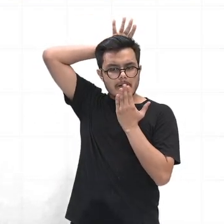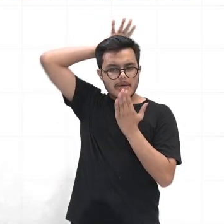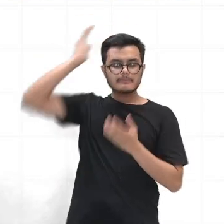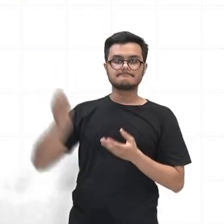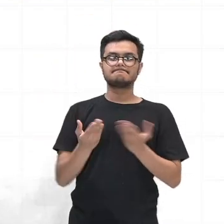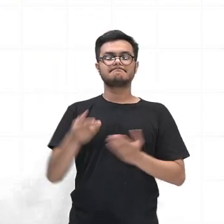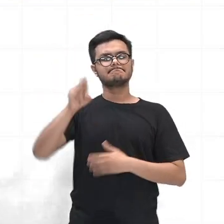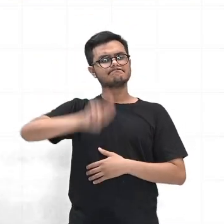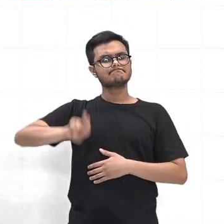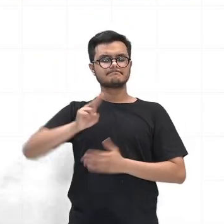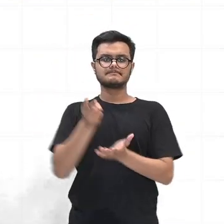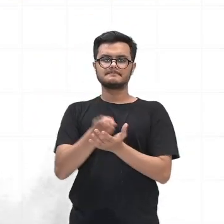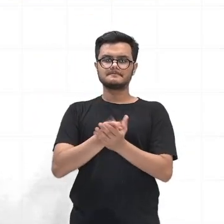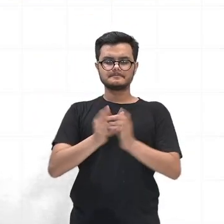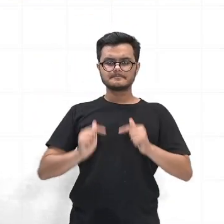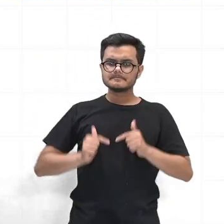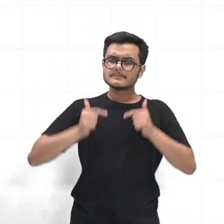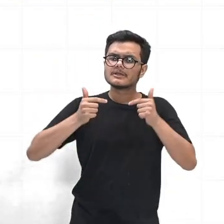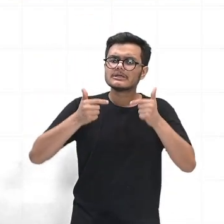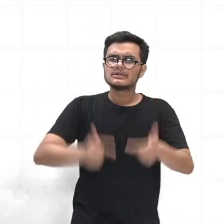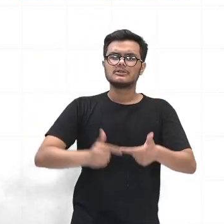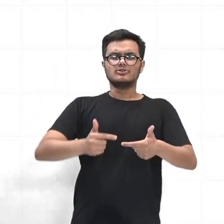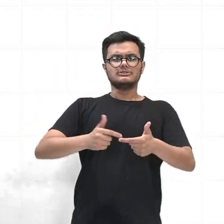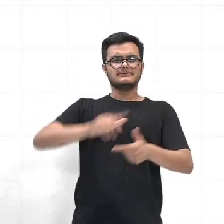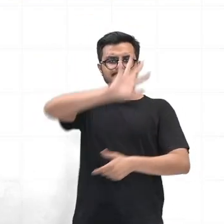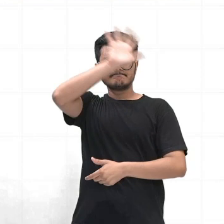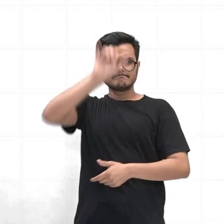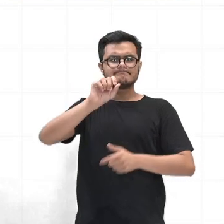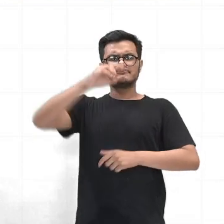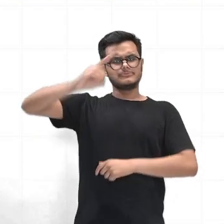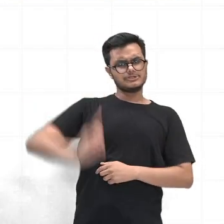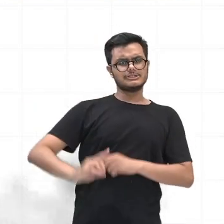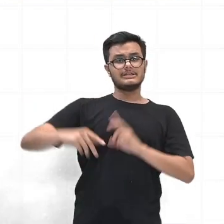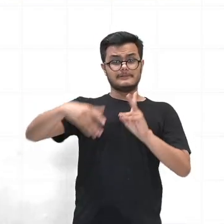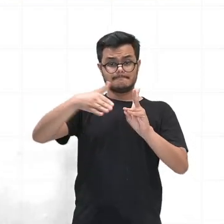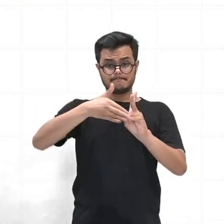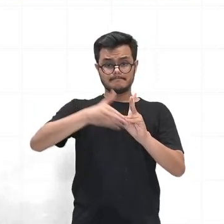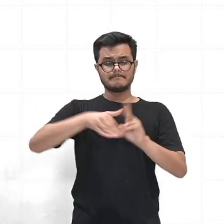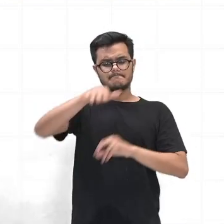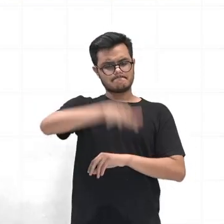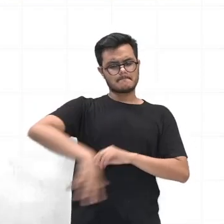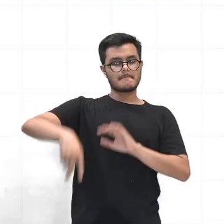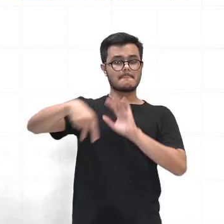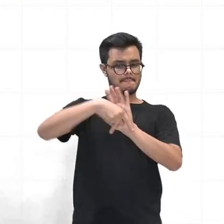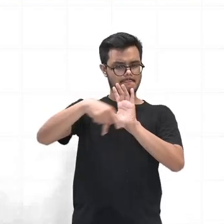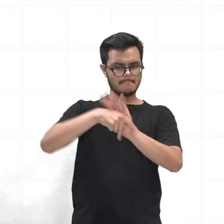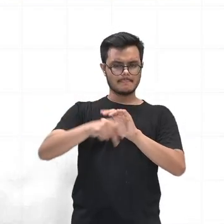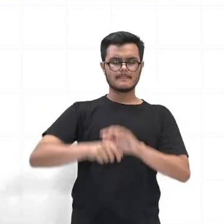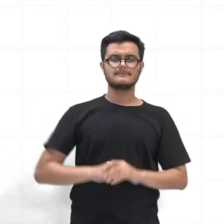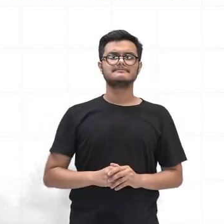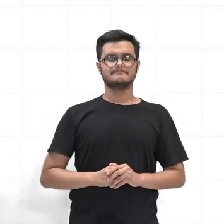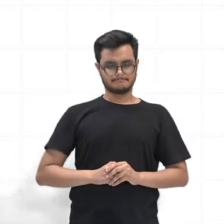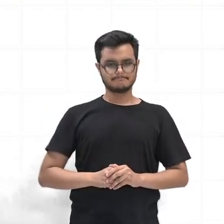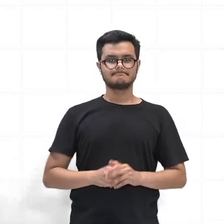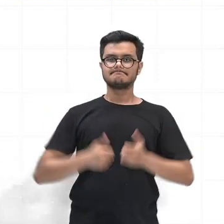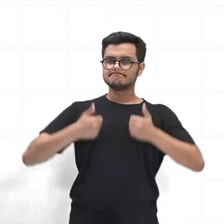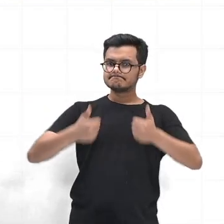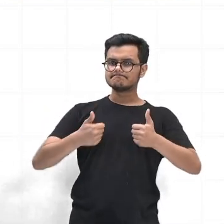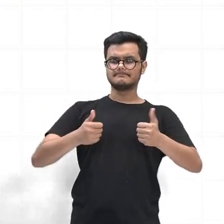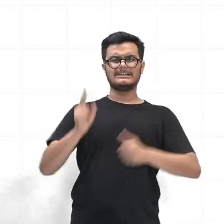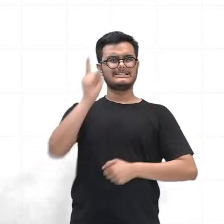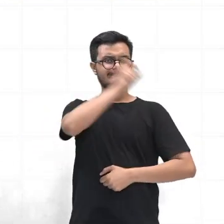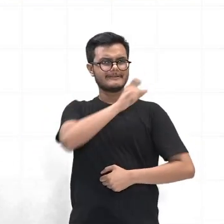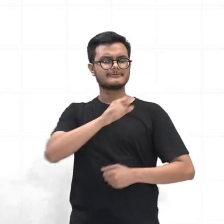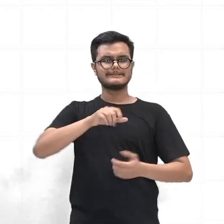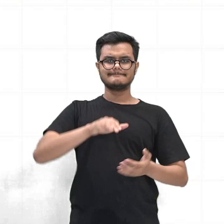participado ativamente na defesa da Amazônia e dos direitos indígenas, enfrentando desafios contemporâneos